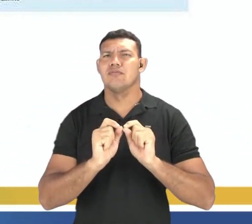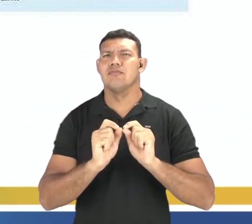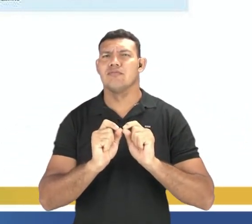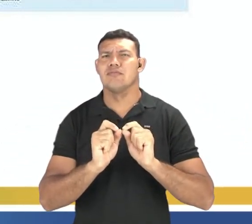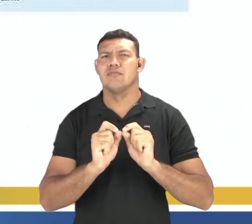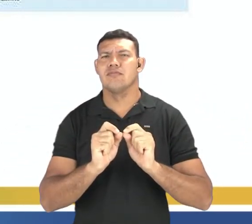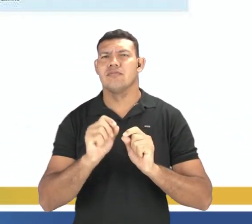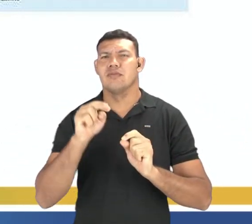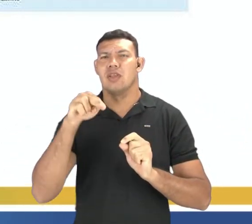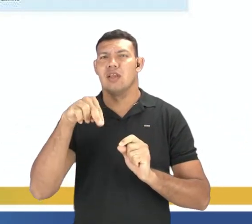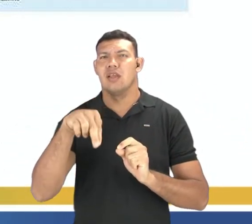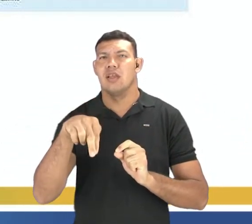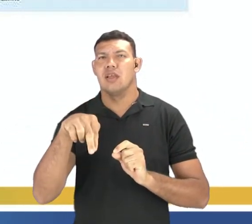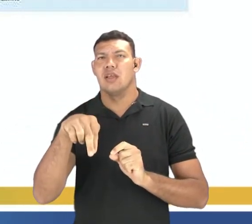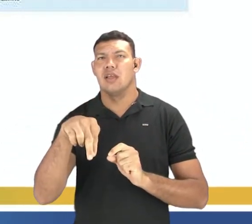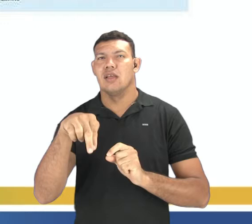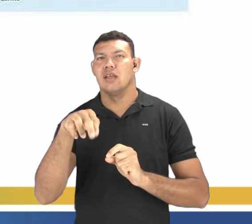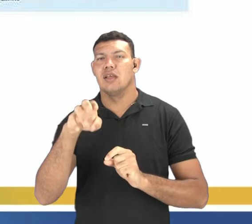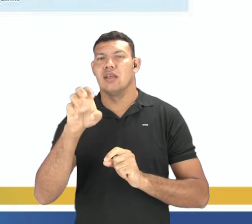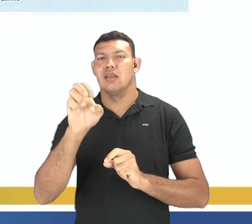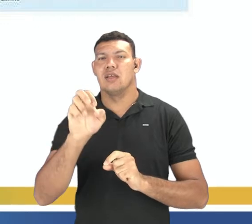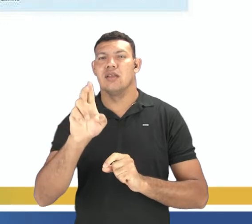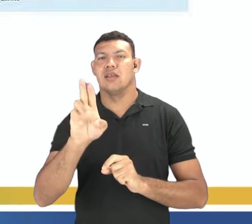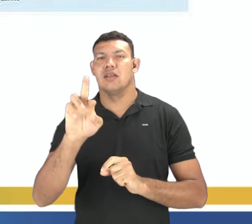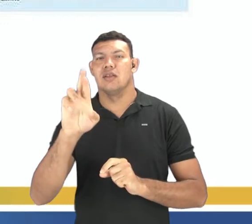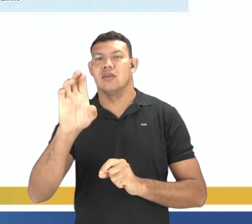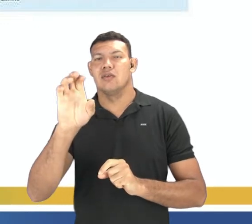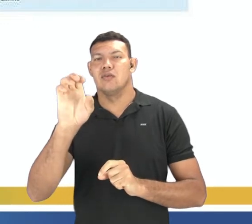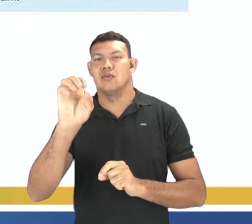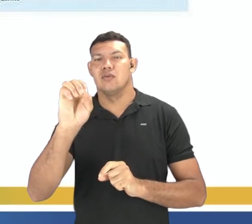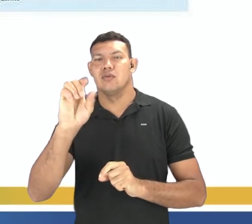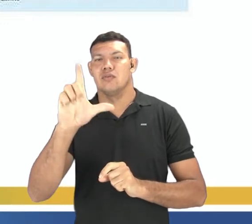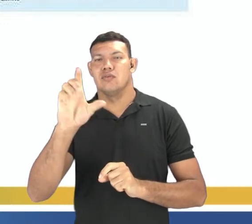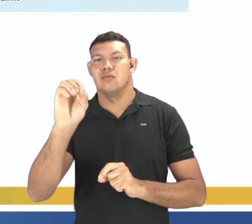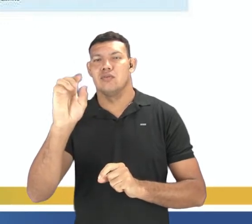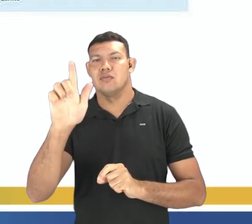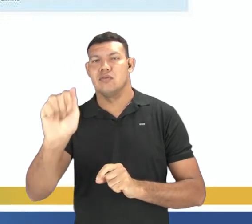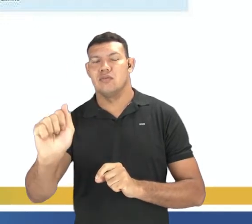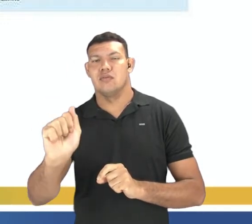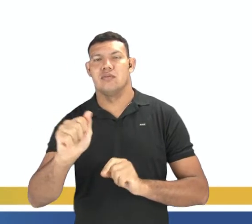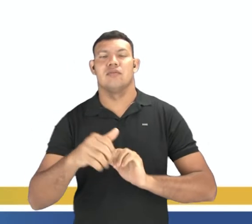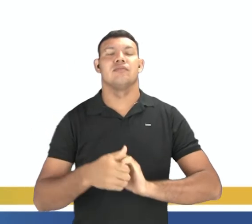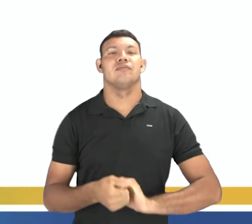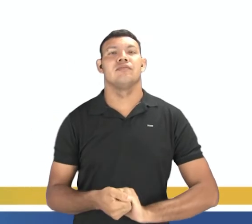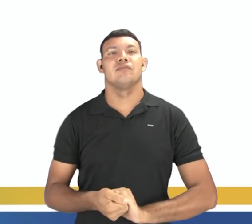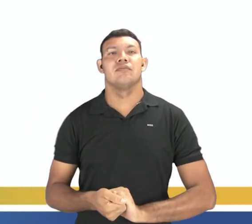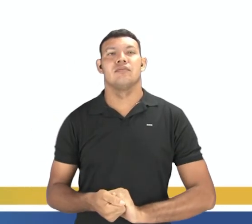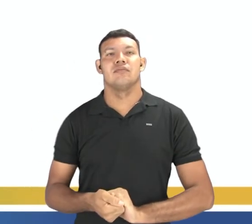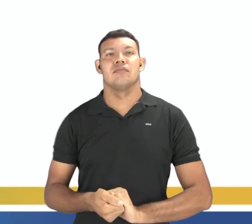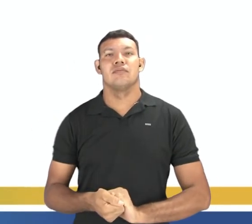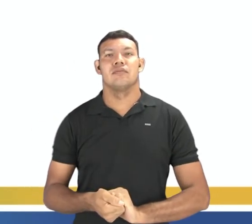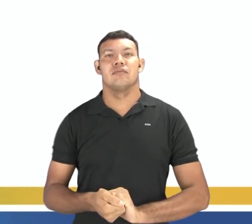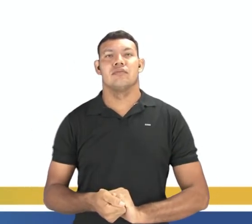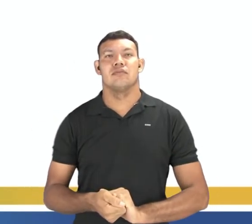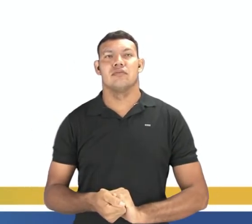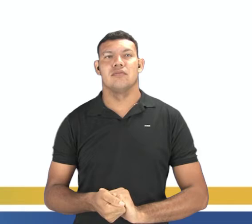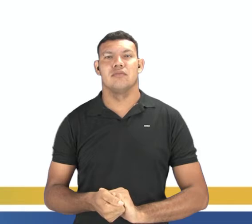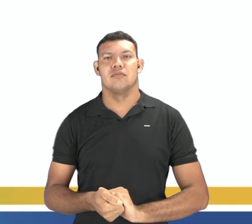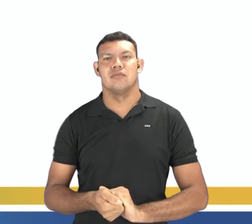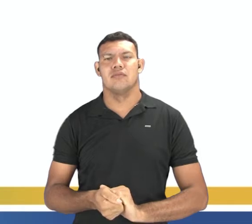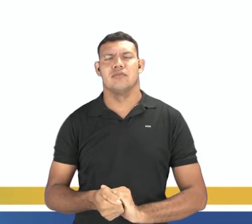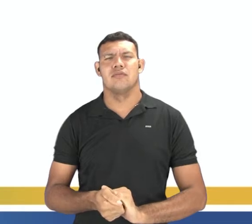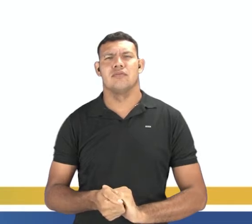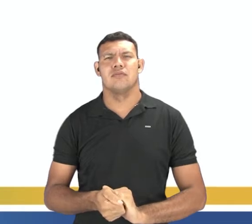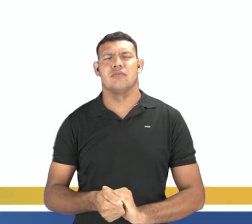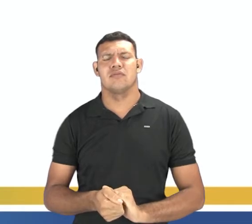de neurula. Então, podemos ver aí na imagem a formação da neurula. A organogênese,